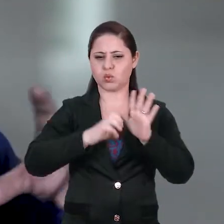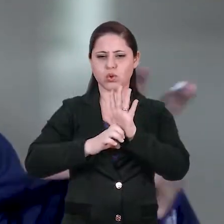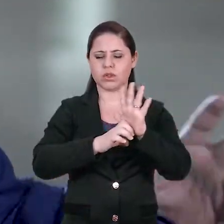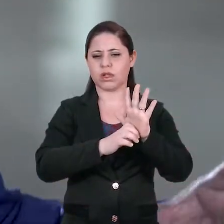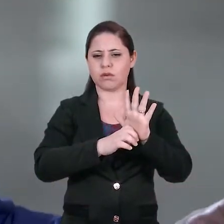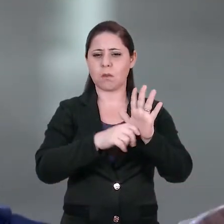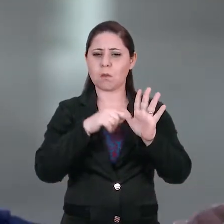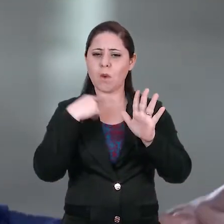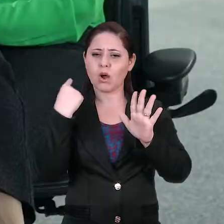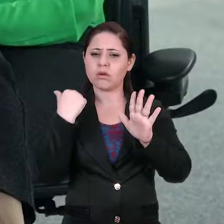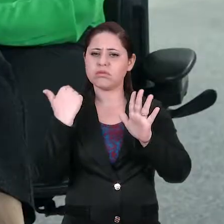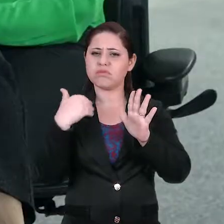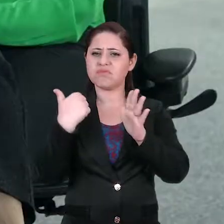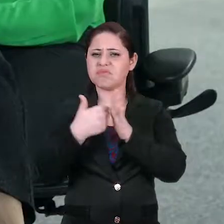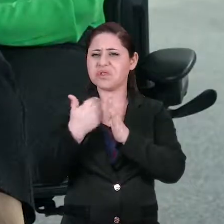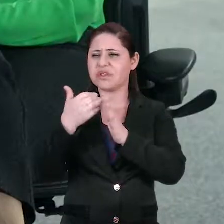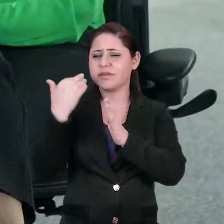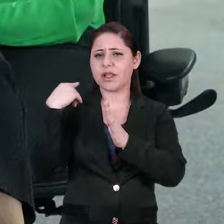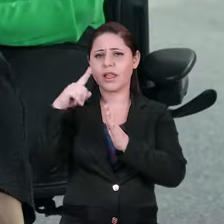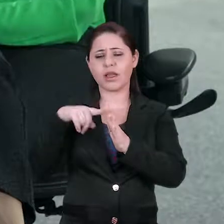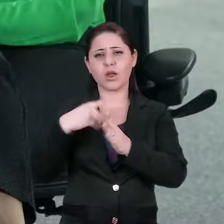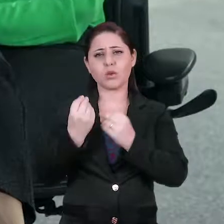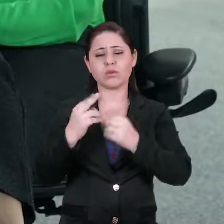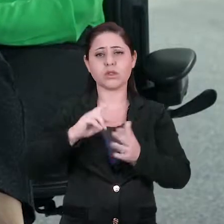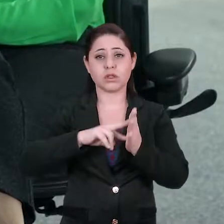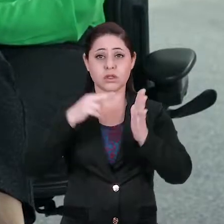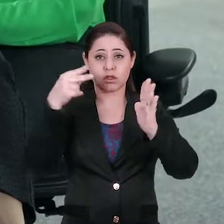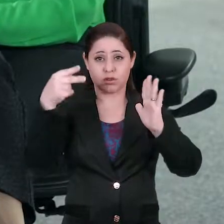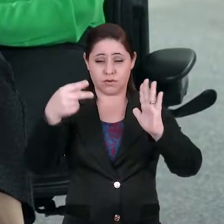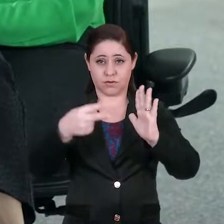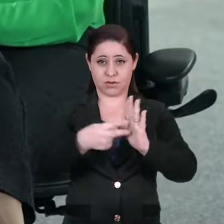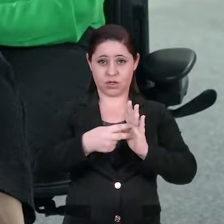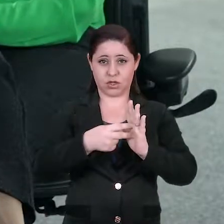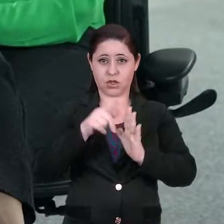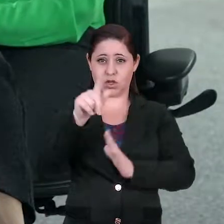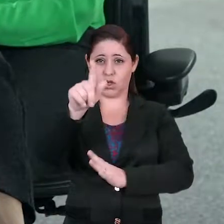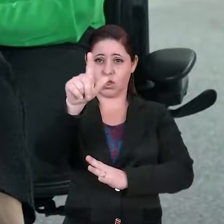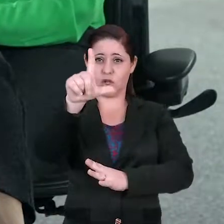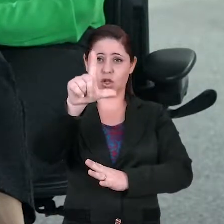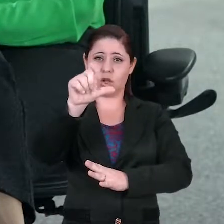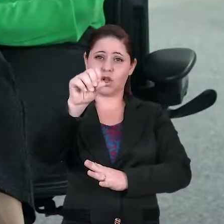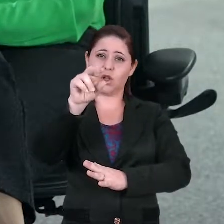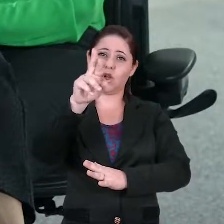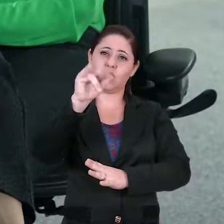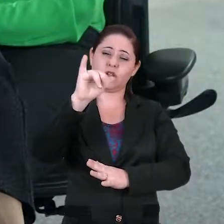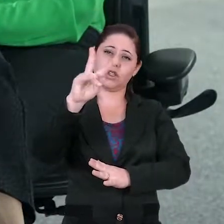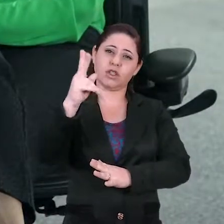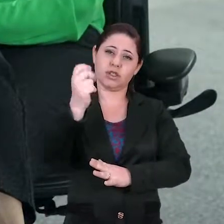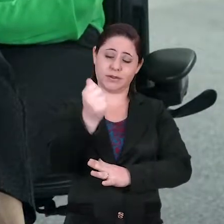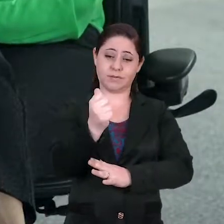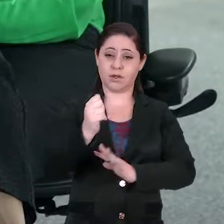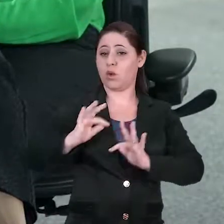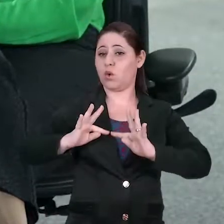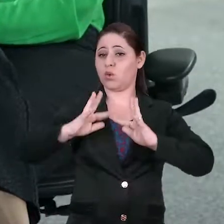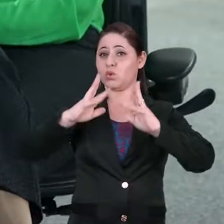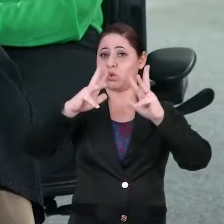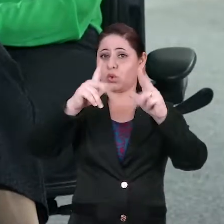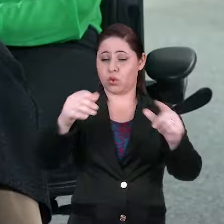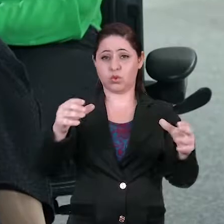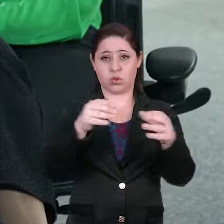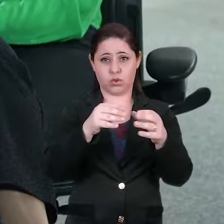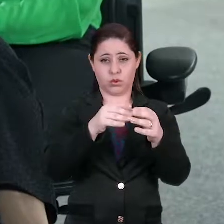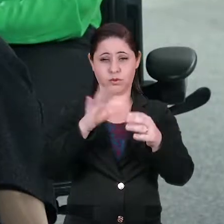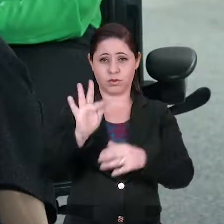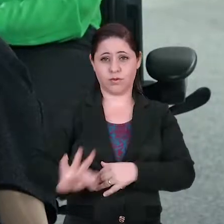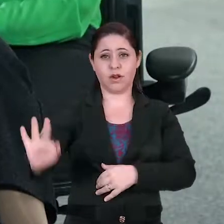da cultura sul-mato-grossense, faleceu há pouco tempo, né? O que significou na tua vida Glorinha Sarrosa? Para nós,